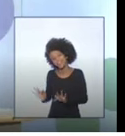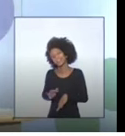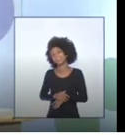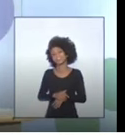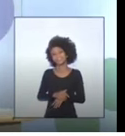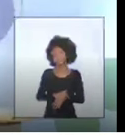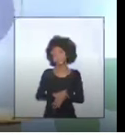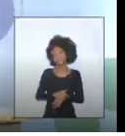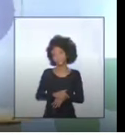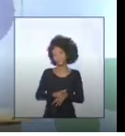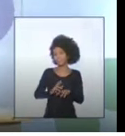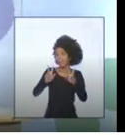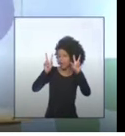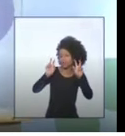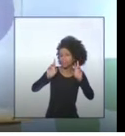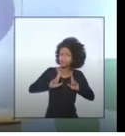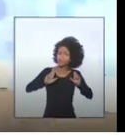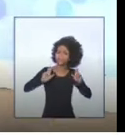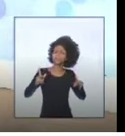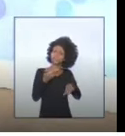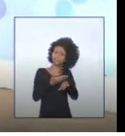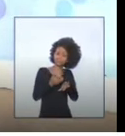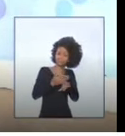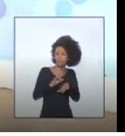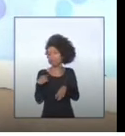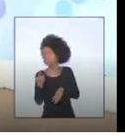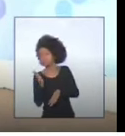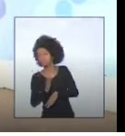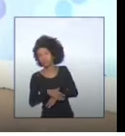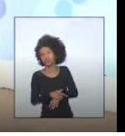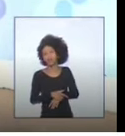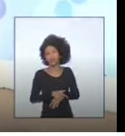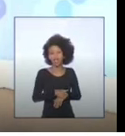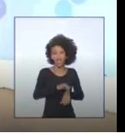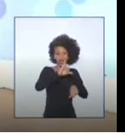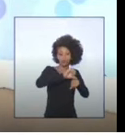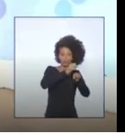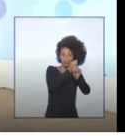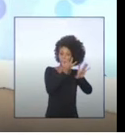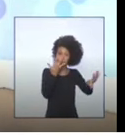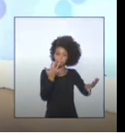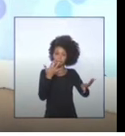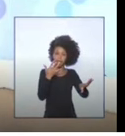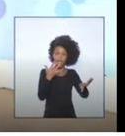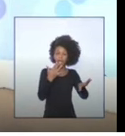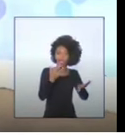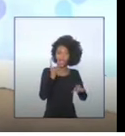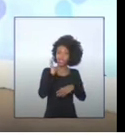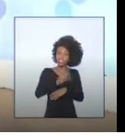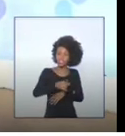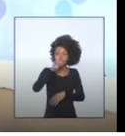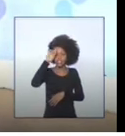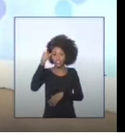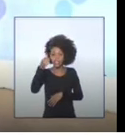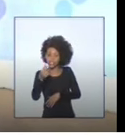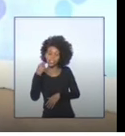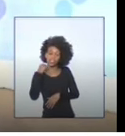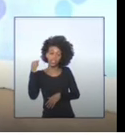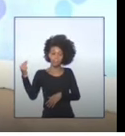nós estávamos acostumados a falar aqui. Lembrando que o Centro de Mídia está no ar desde o dia 6 de abril, então nós já fizemos